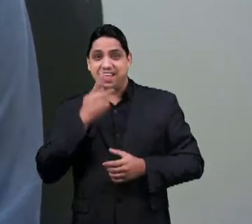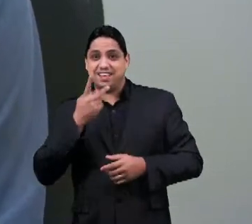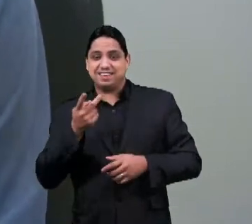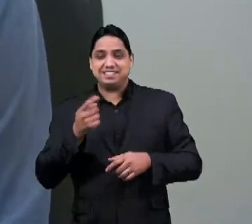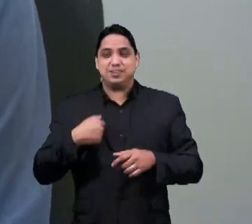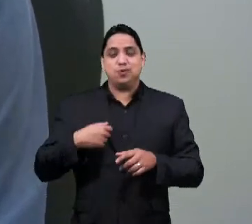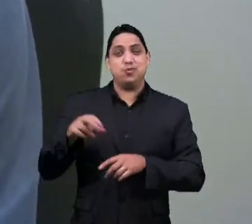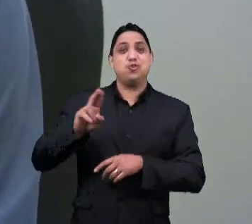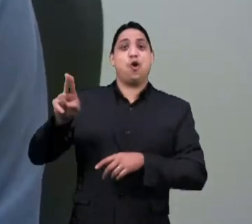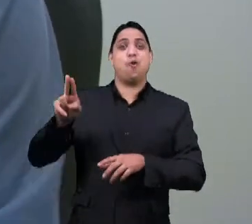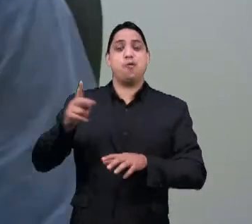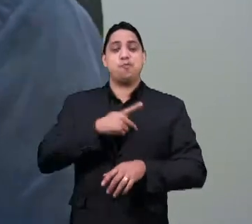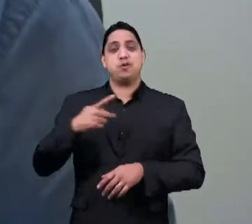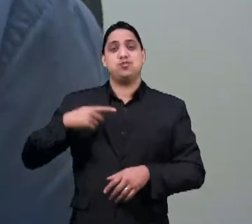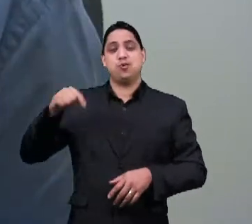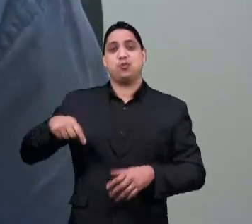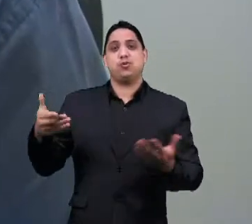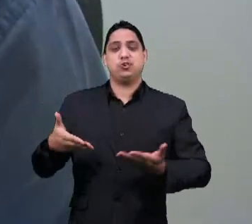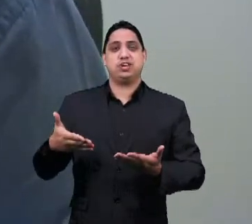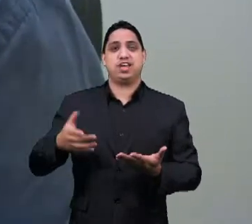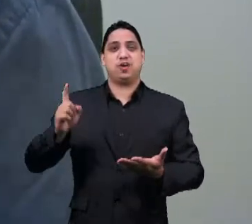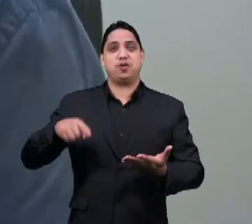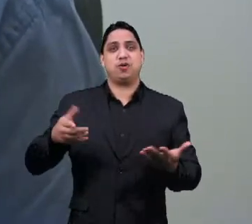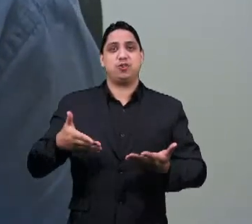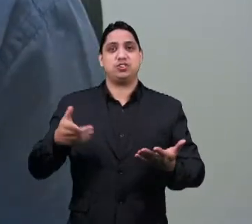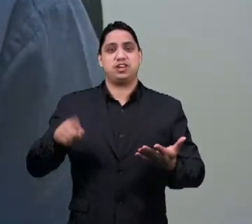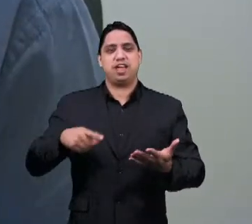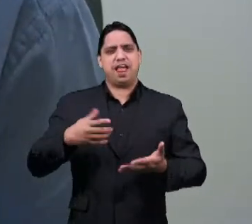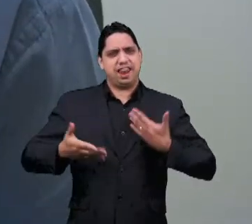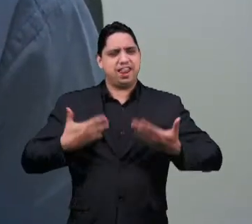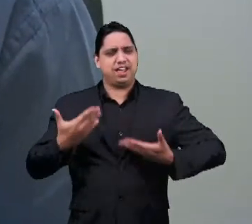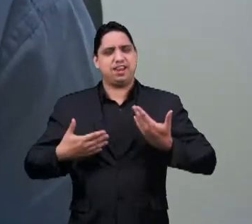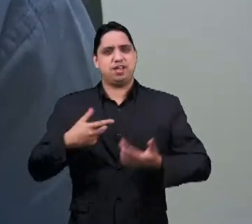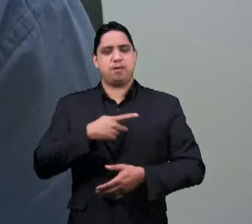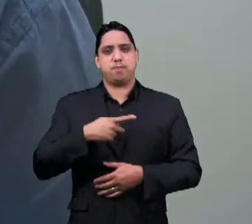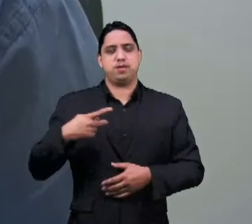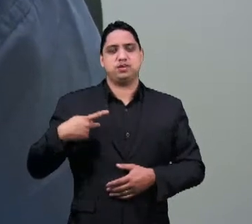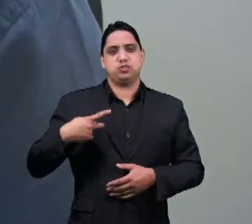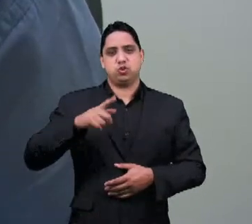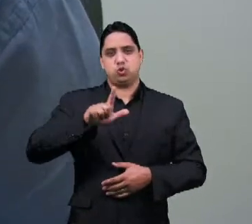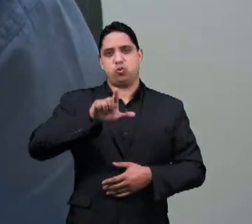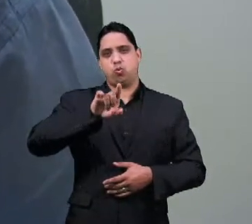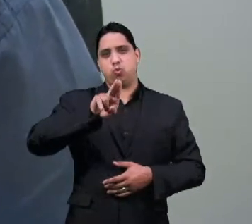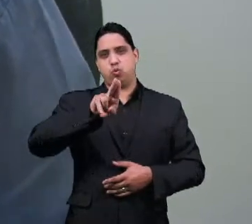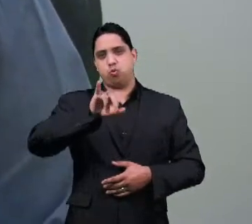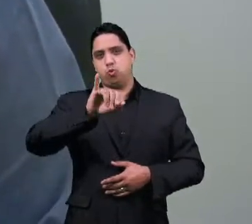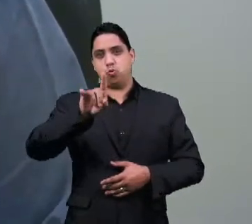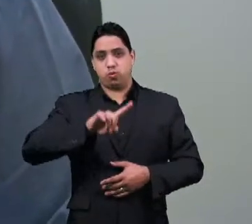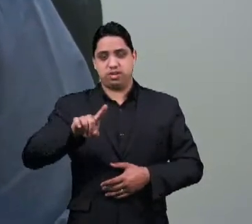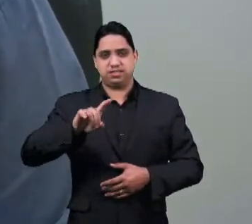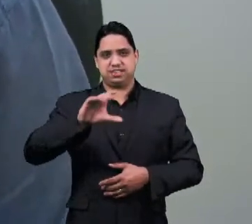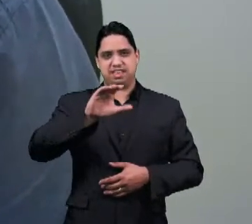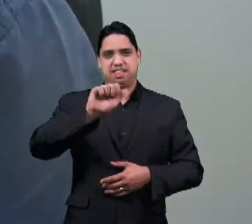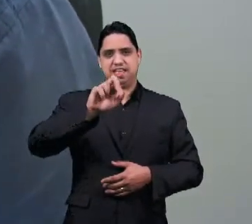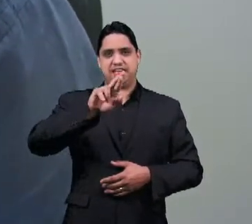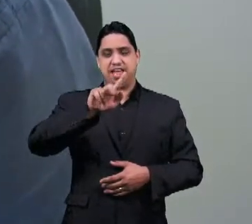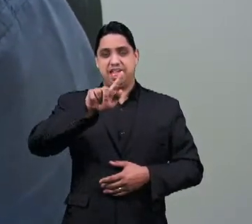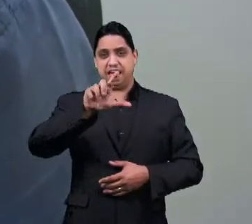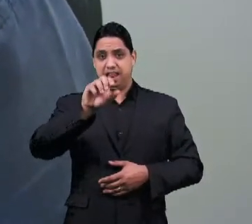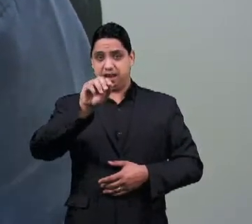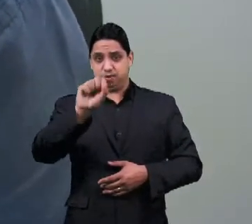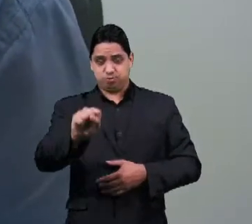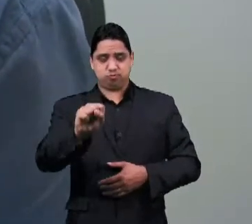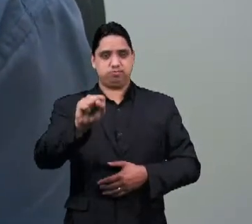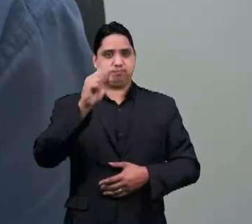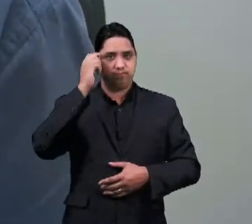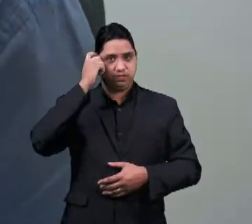pastor? Estamos recebendo aqui nessa noite o pastor, com muita alegria, o pastor Luiz Carlos Monferrari. Ele que